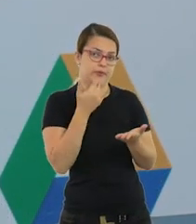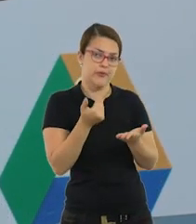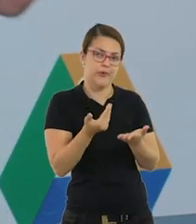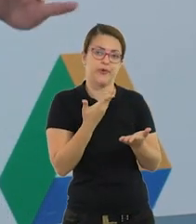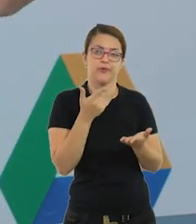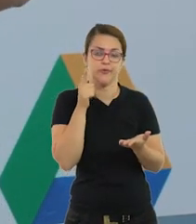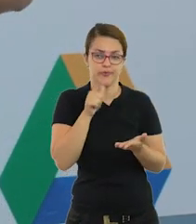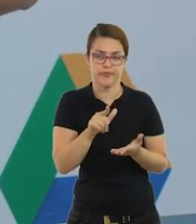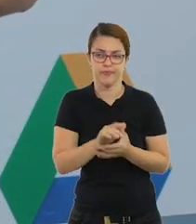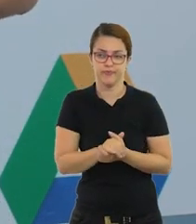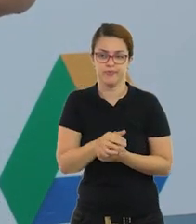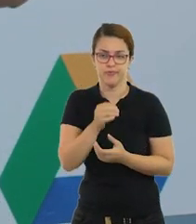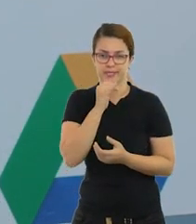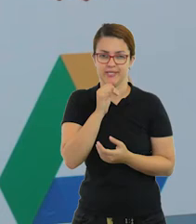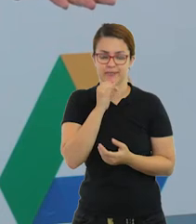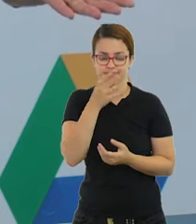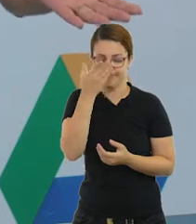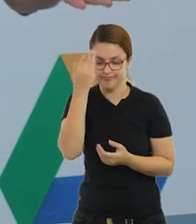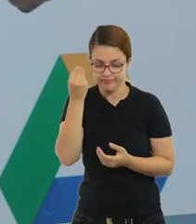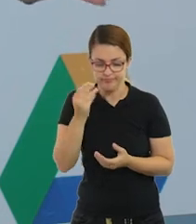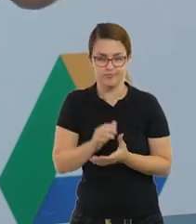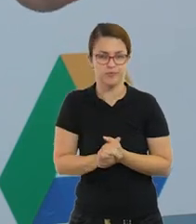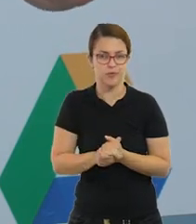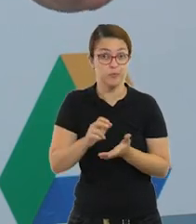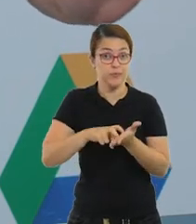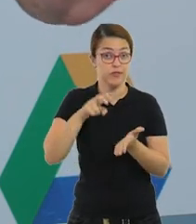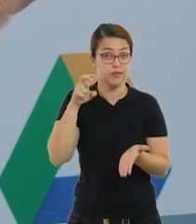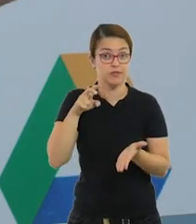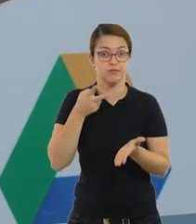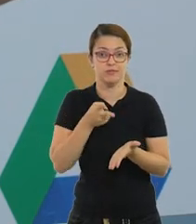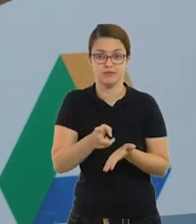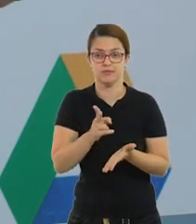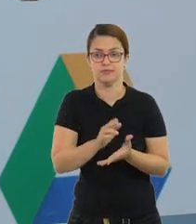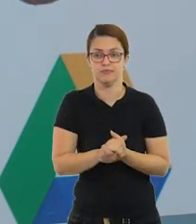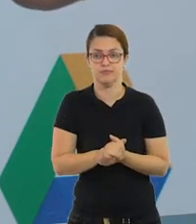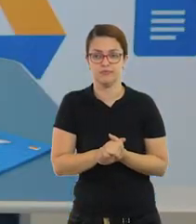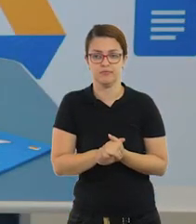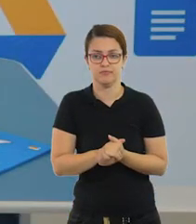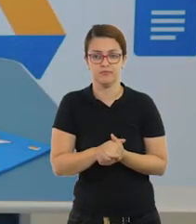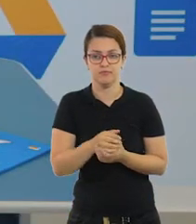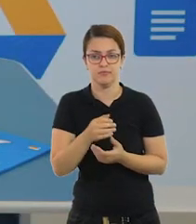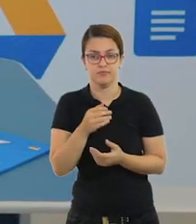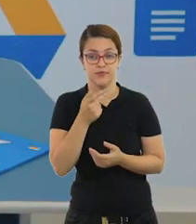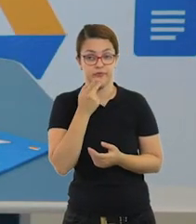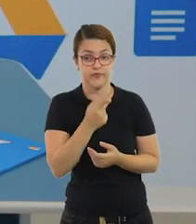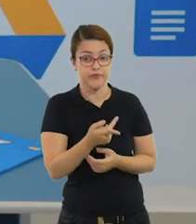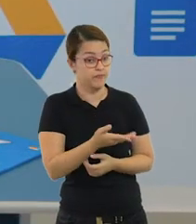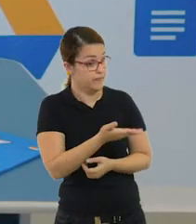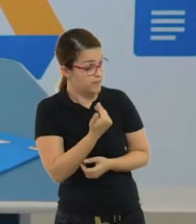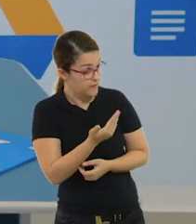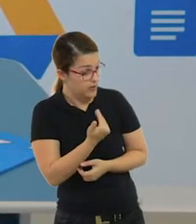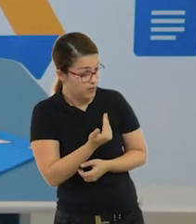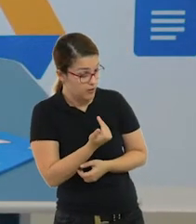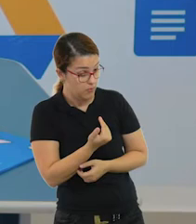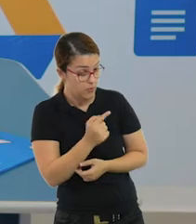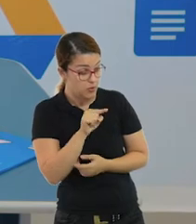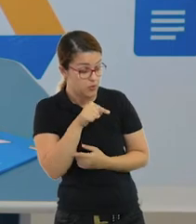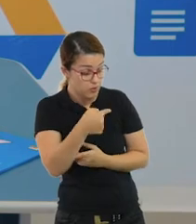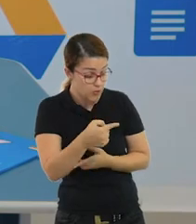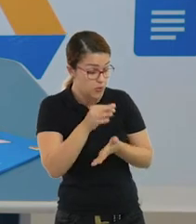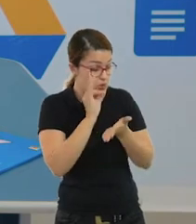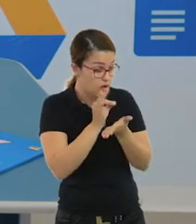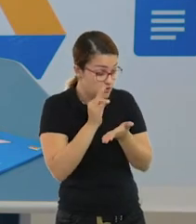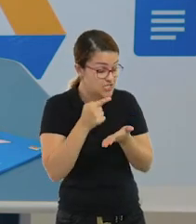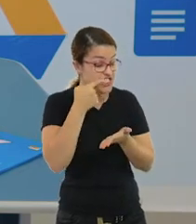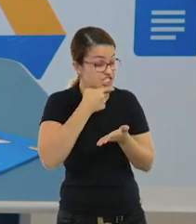sucesso. Então se, por exemplo, você esqueceu que a criança vai fazer todas as manhãs, então quando você acordá-la, você vai dizer assim para ela, vamos lá, depois que